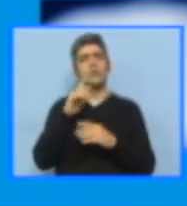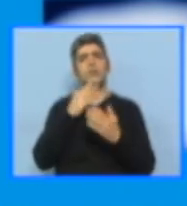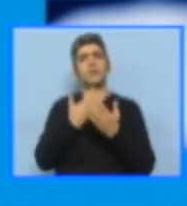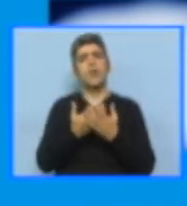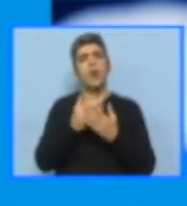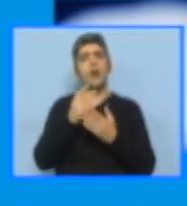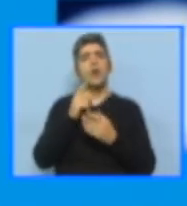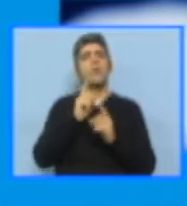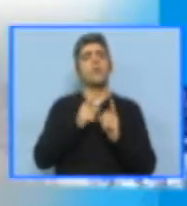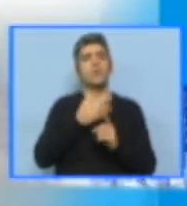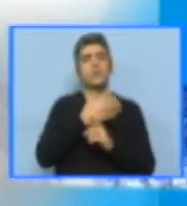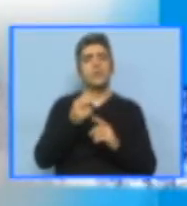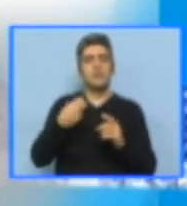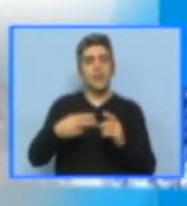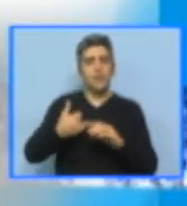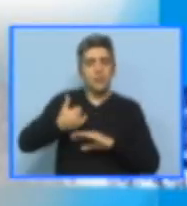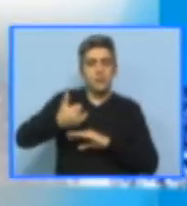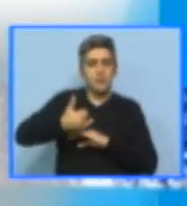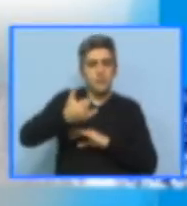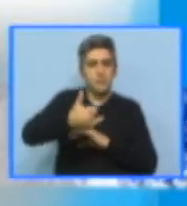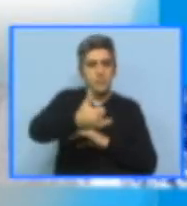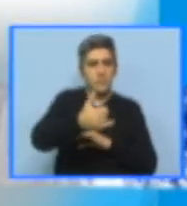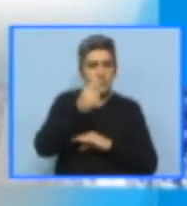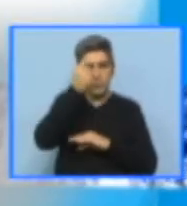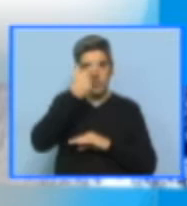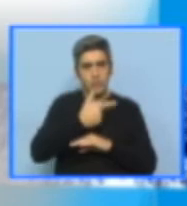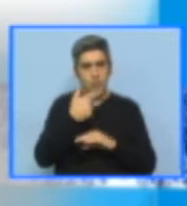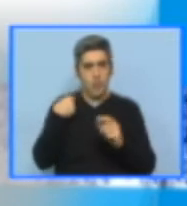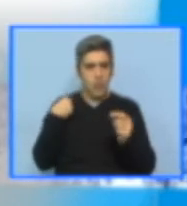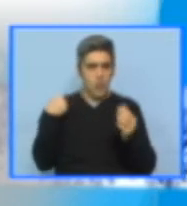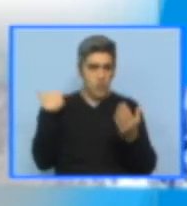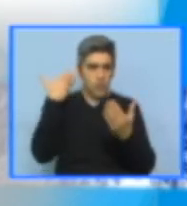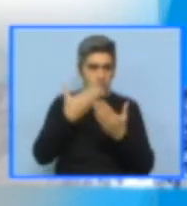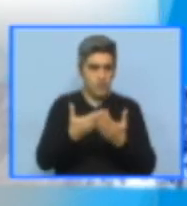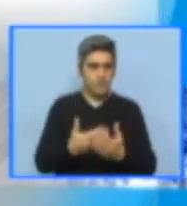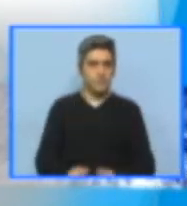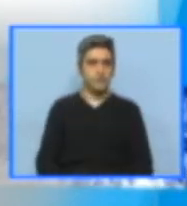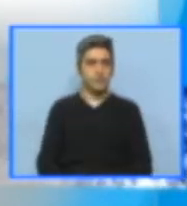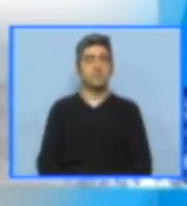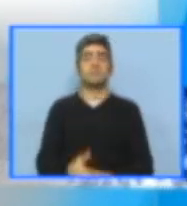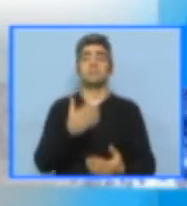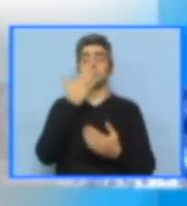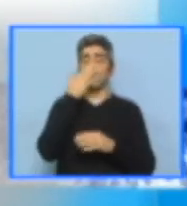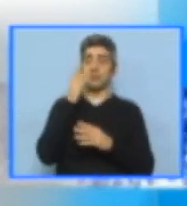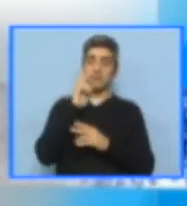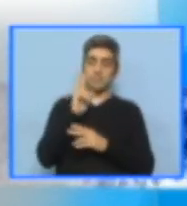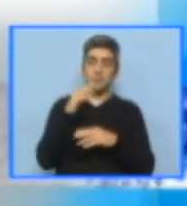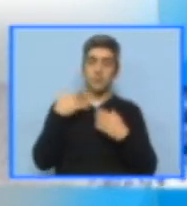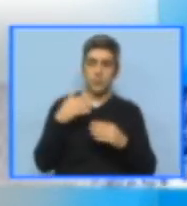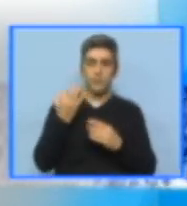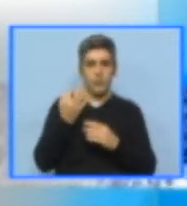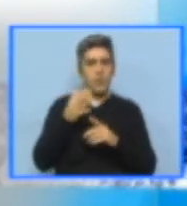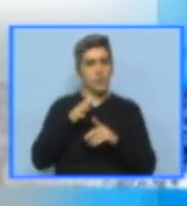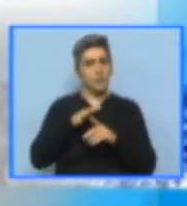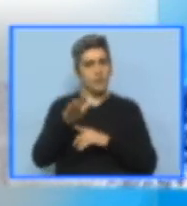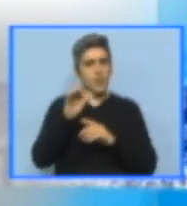longo dos séculos seguintes na história. Parece-lhe que houve